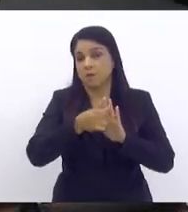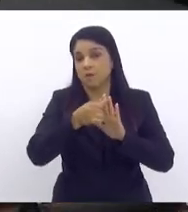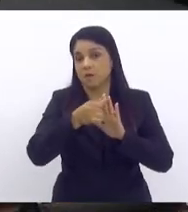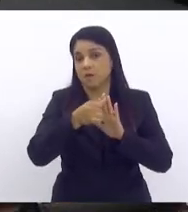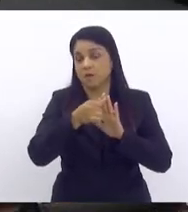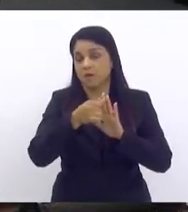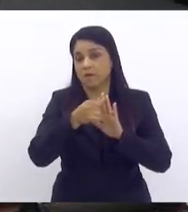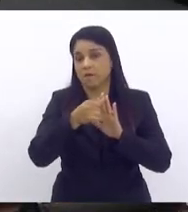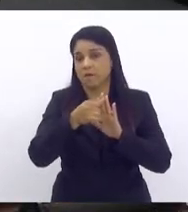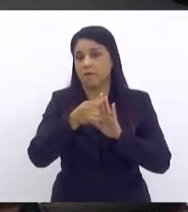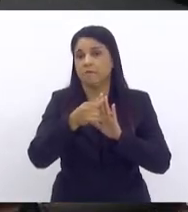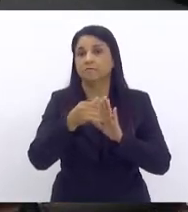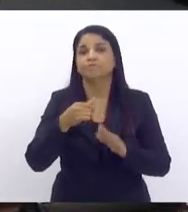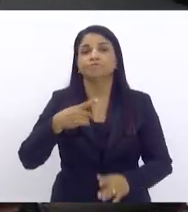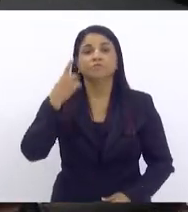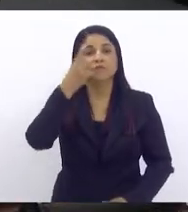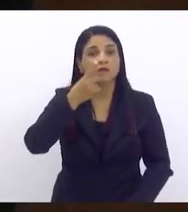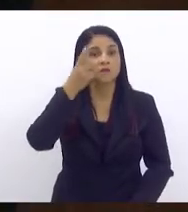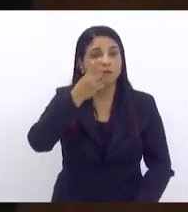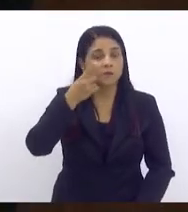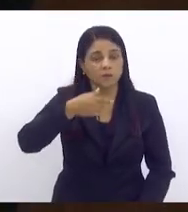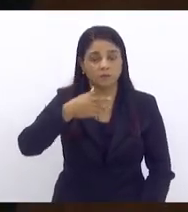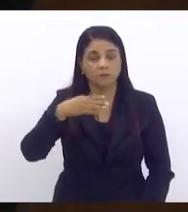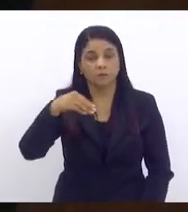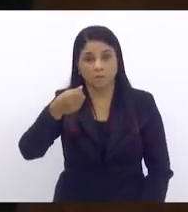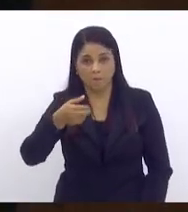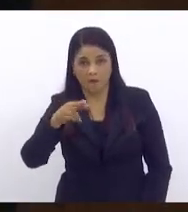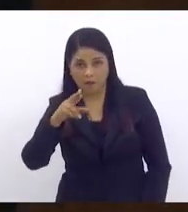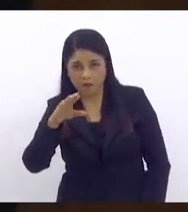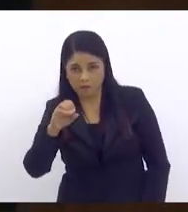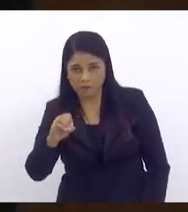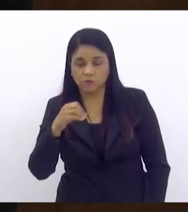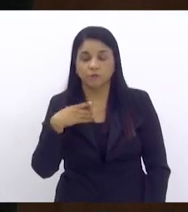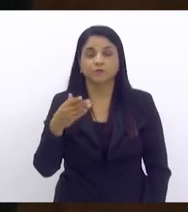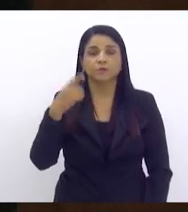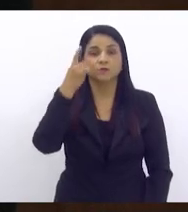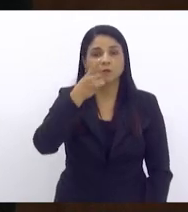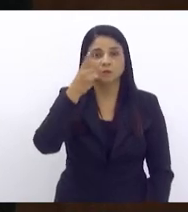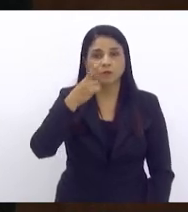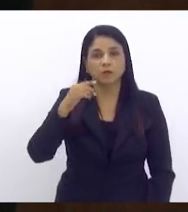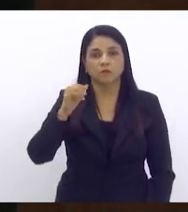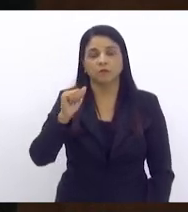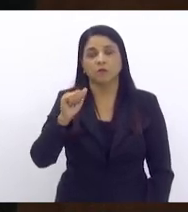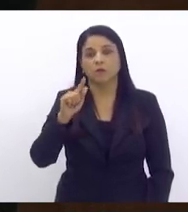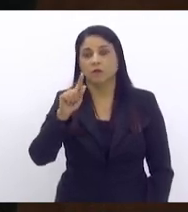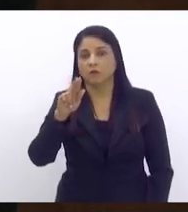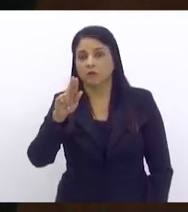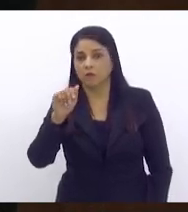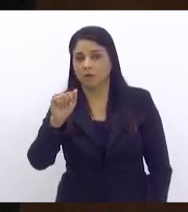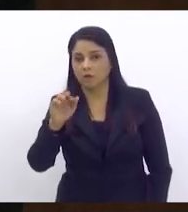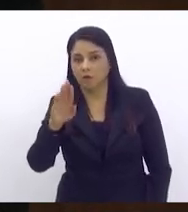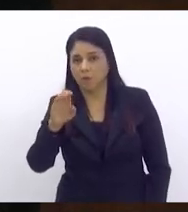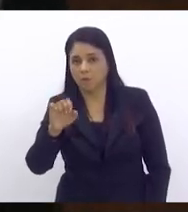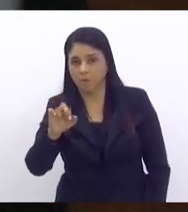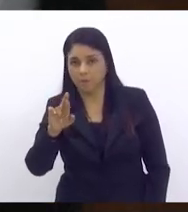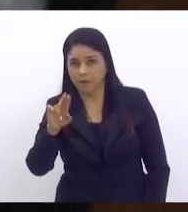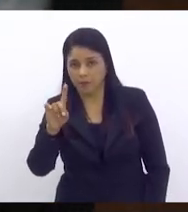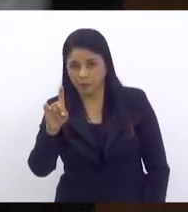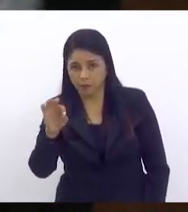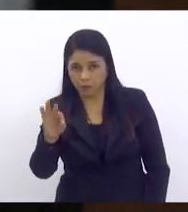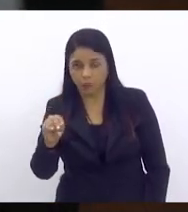desmistificada, deputado Gualberto, deputado Anderson Moraes, é que nós, deputados conservadores, tenhamos algo contrário